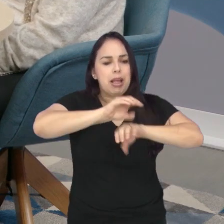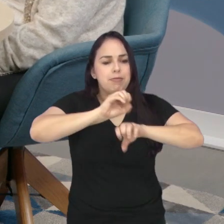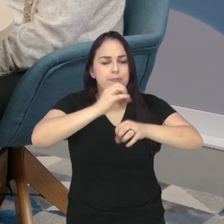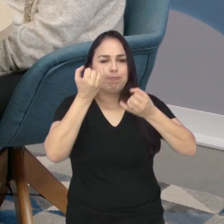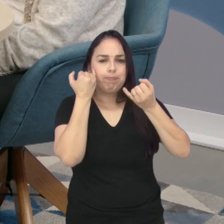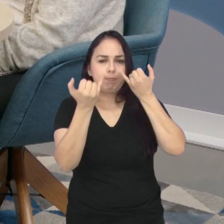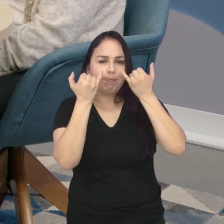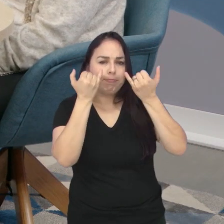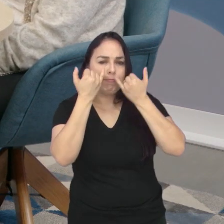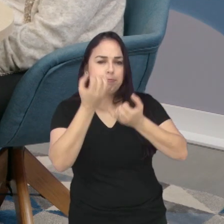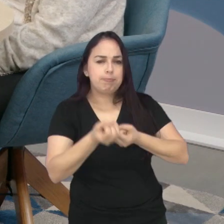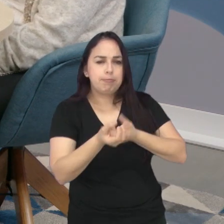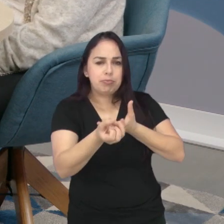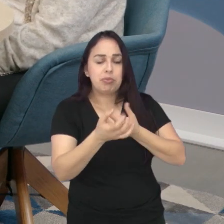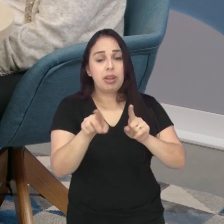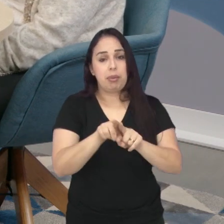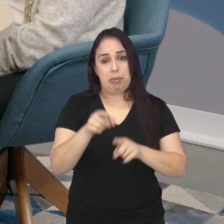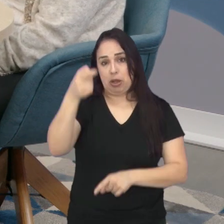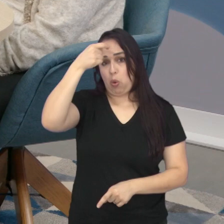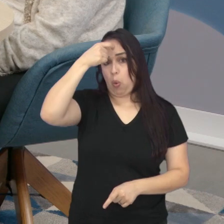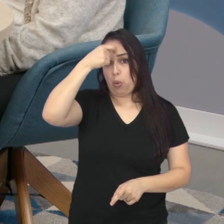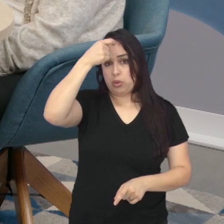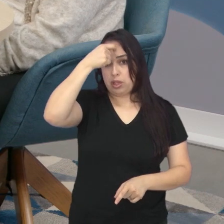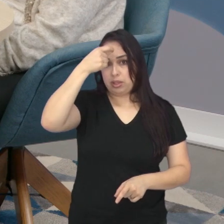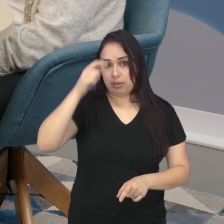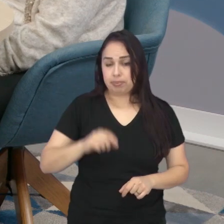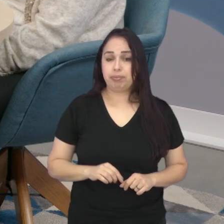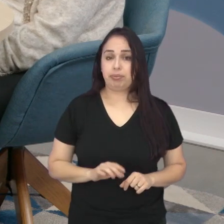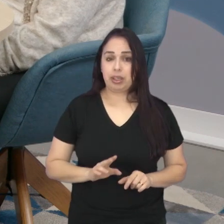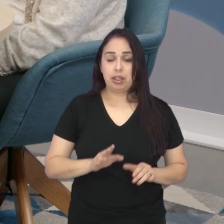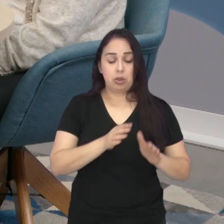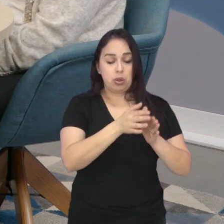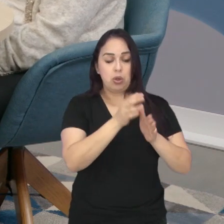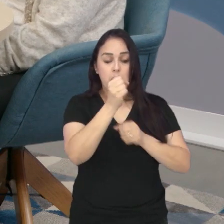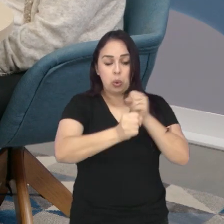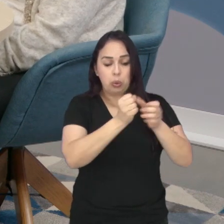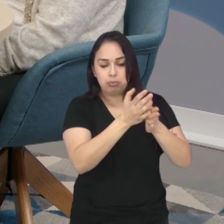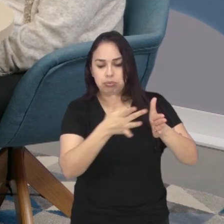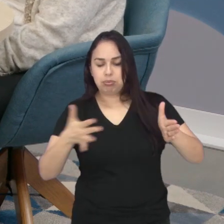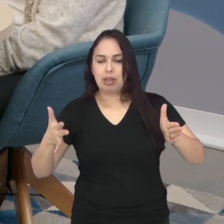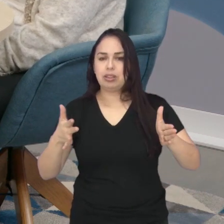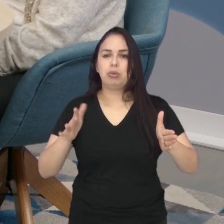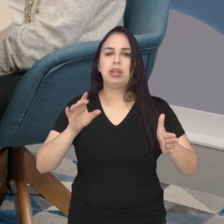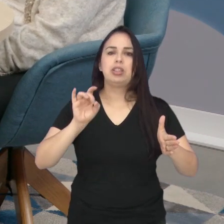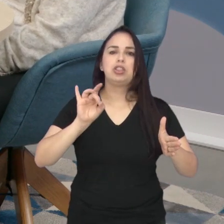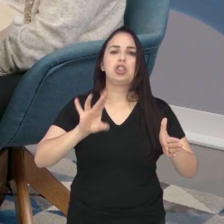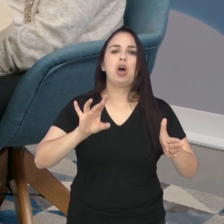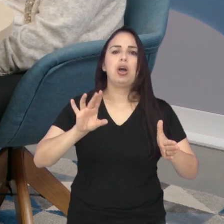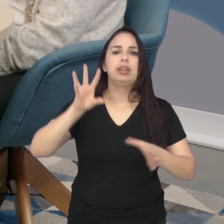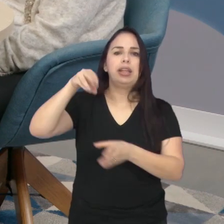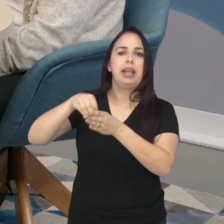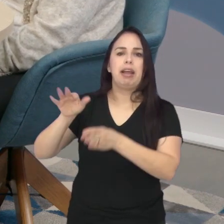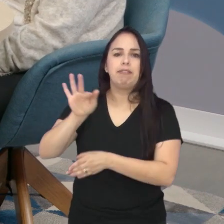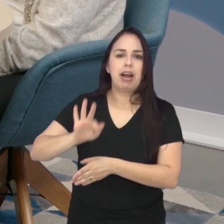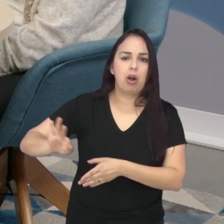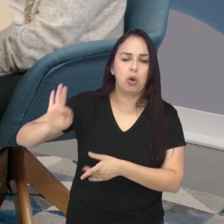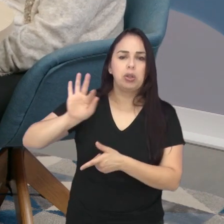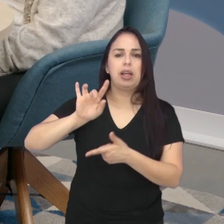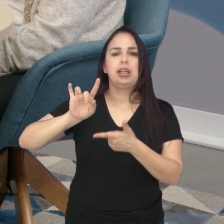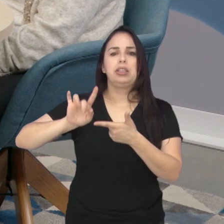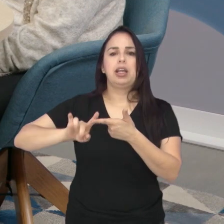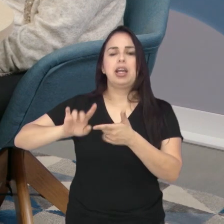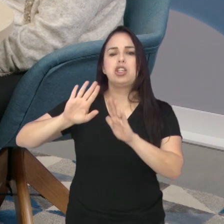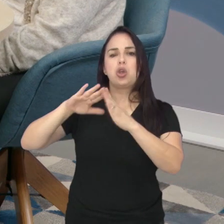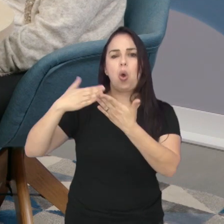né, gente? Informação, conscientização, e isso durante todo o ano. Não só que universidades, que escolas públicas